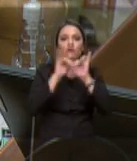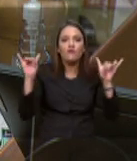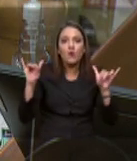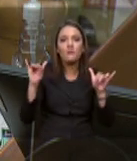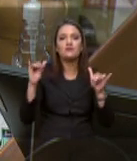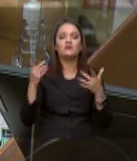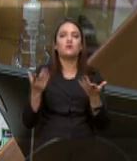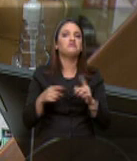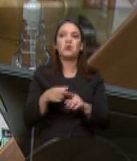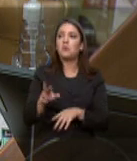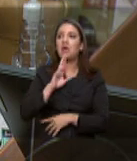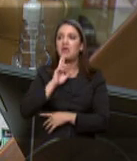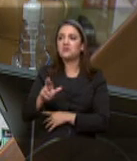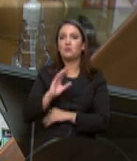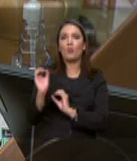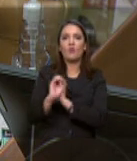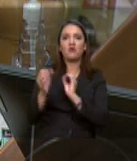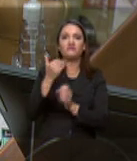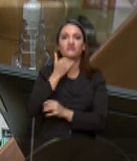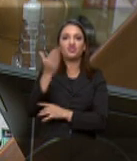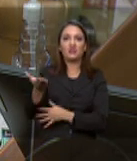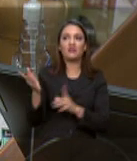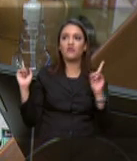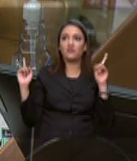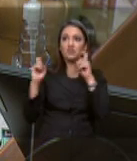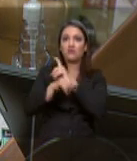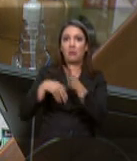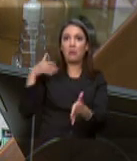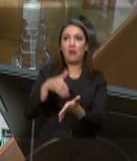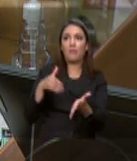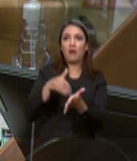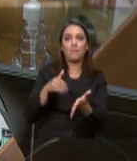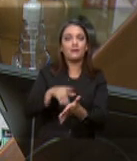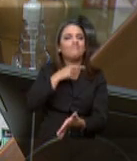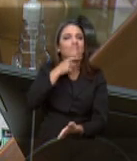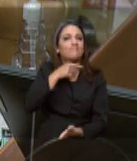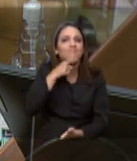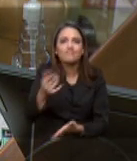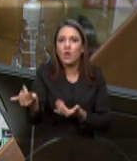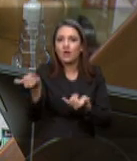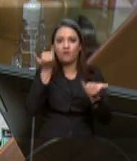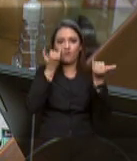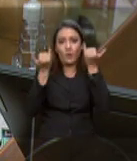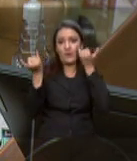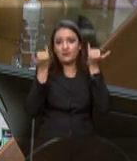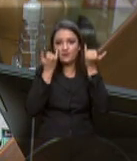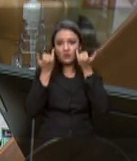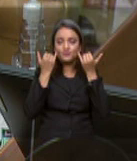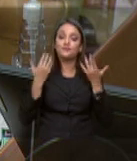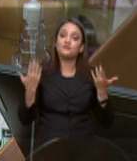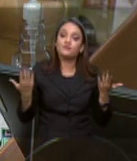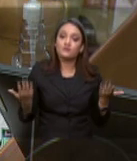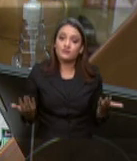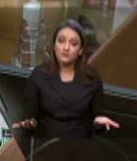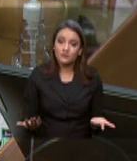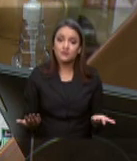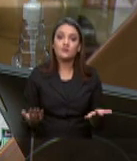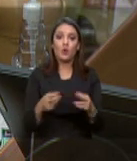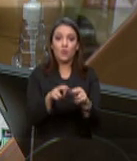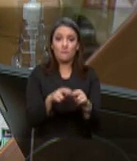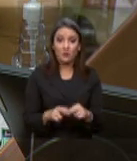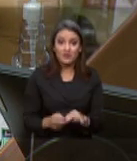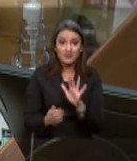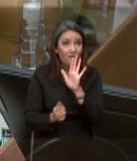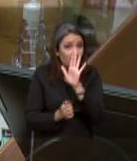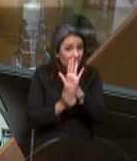eram inadequadas, as dificuldades muito grandes. E com isso... Com a palavra para o relatório, a ministra Carmen Lúcia. Arrola-se um número grande